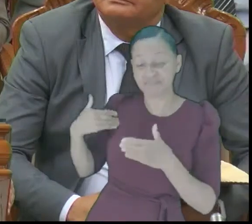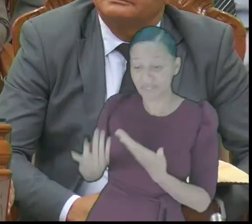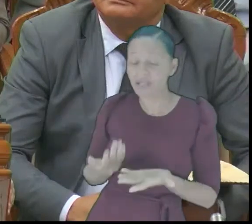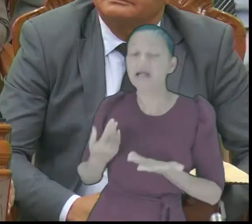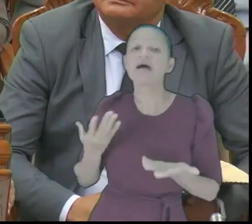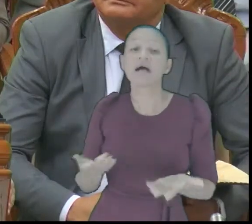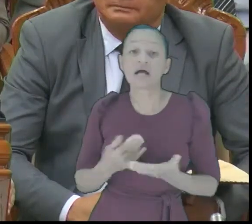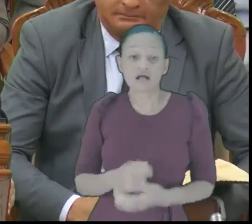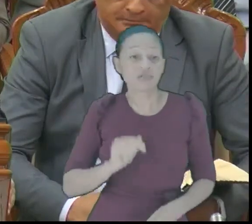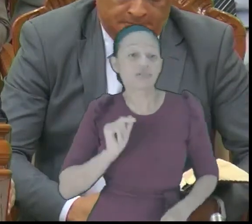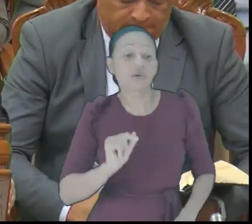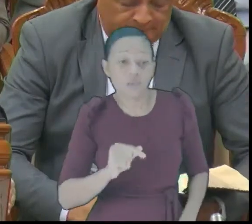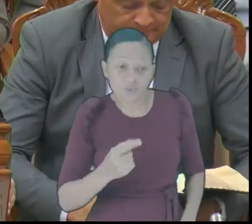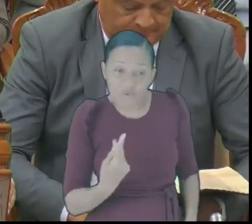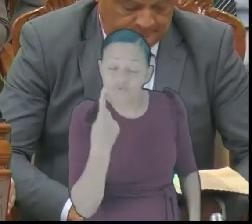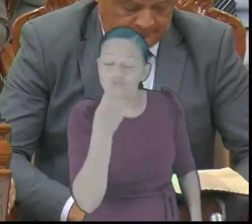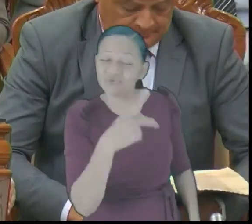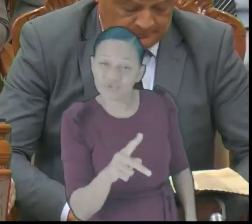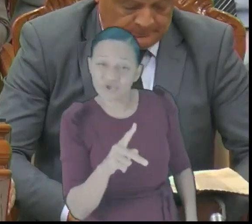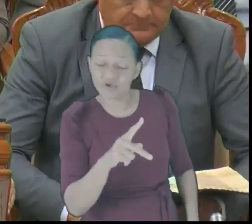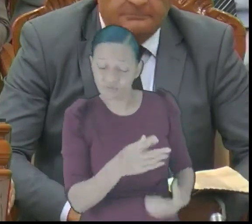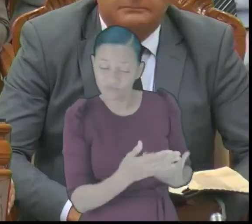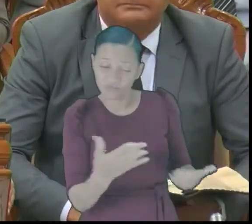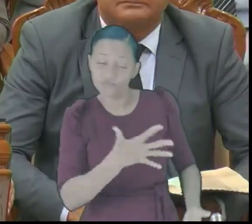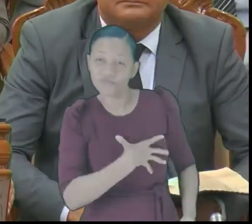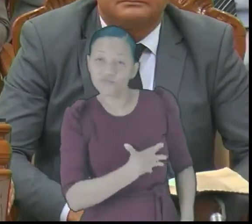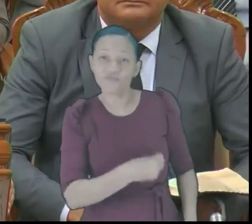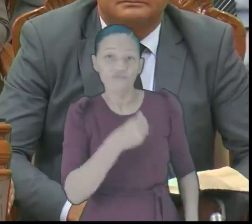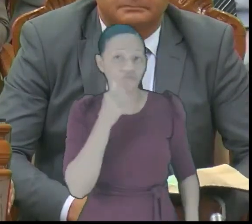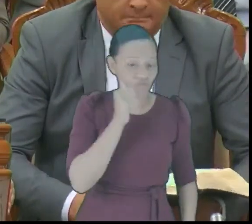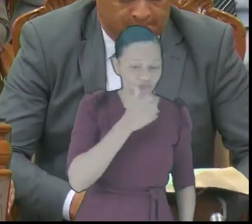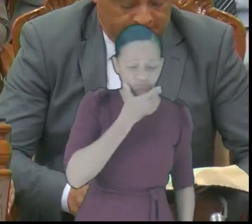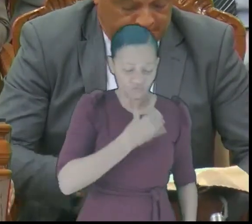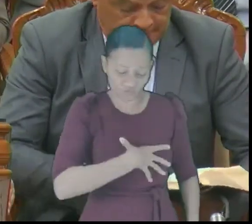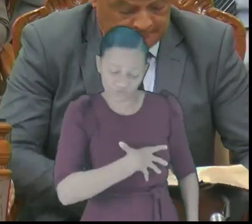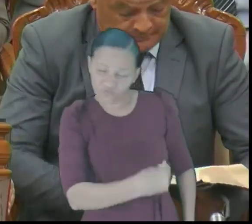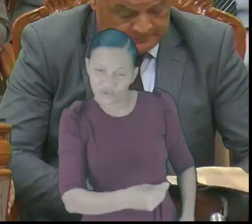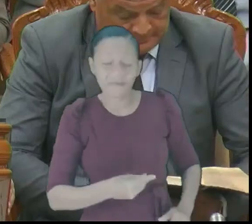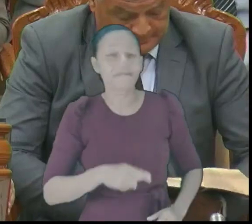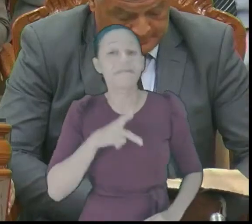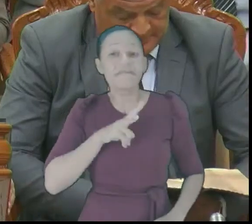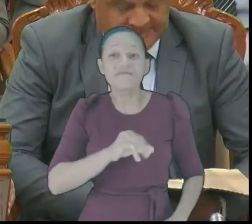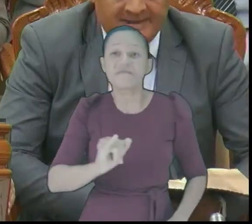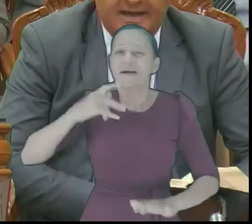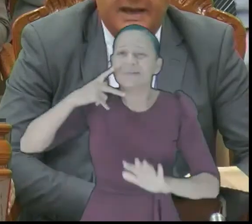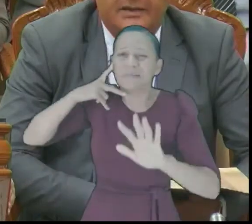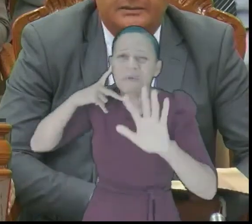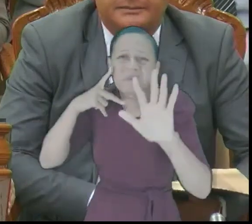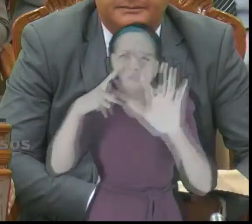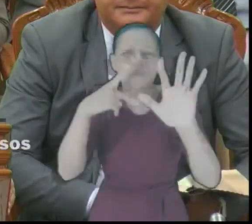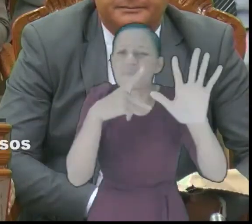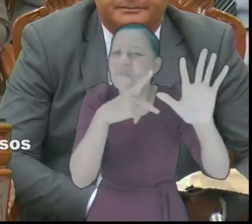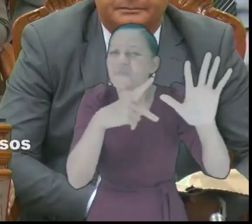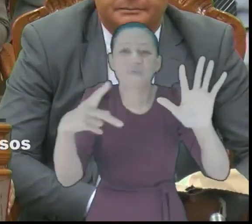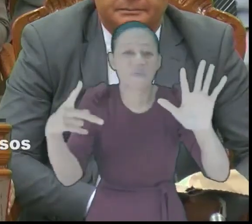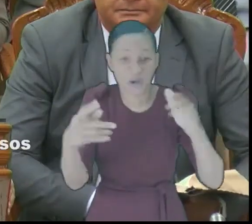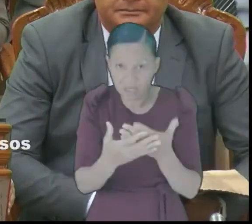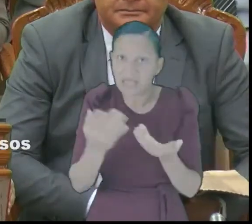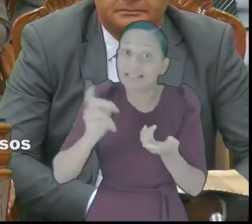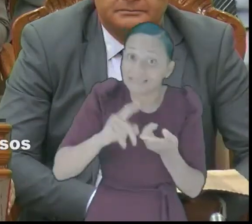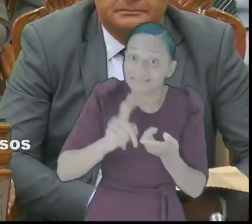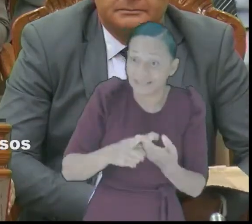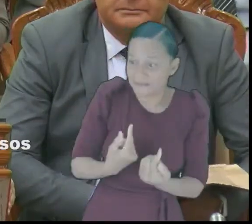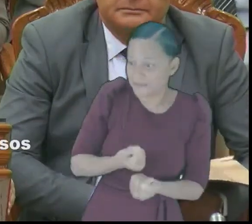palavra vossos filhos e filhas se refere às crianças. Vamos ver. Vossos filhos e vossas filhas profetizarão. Os